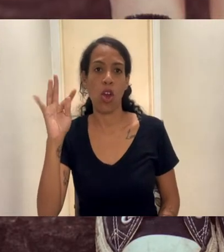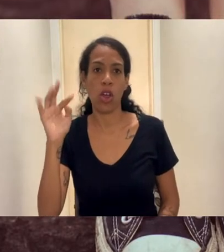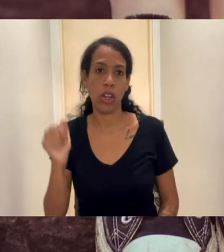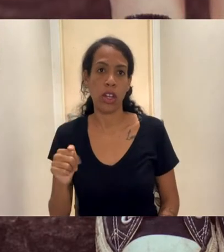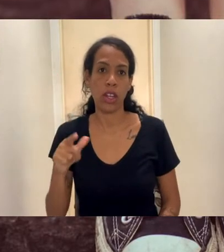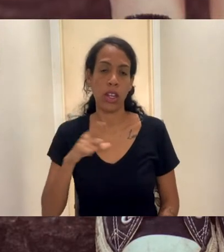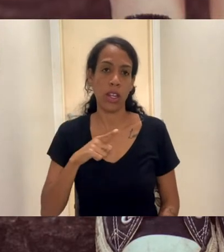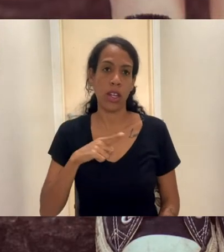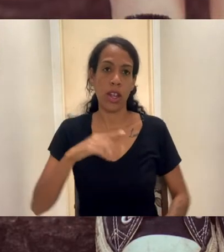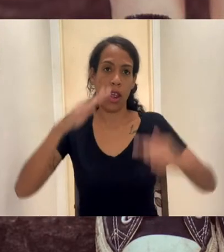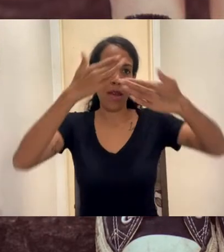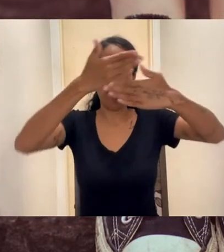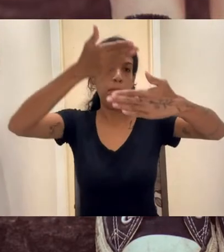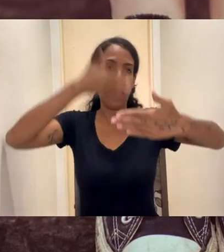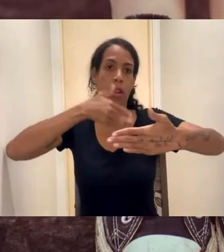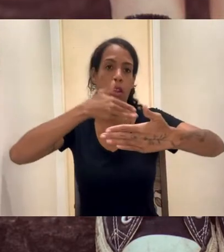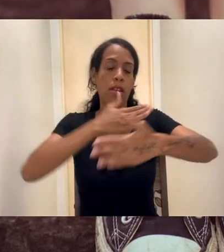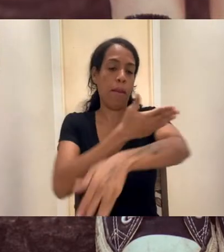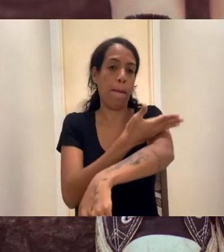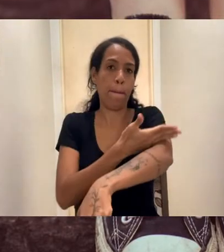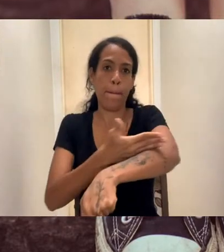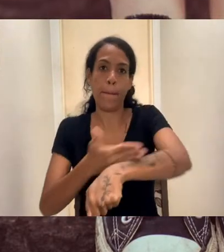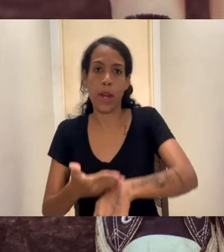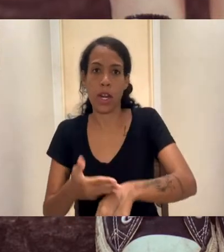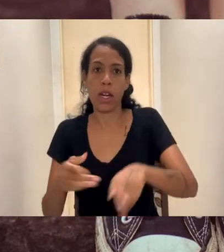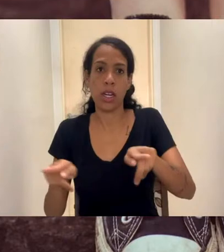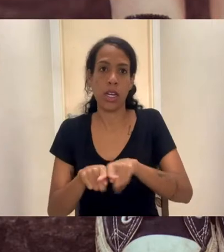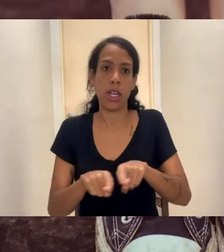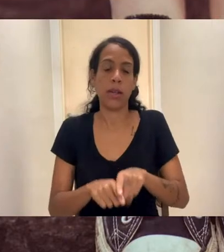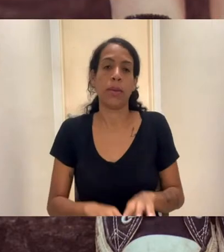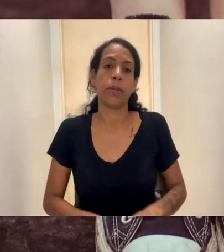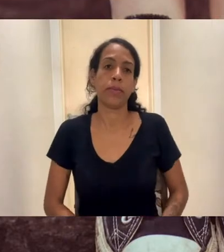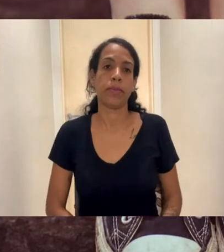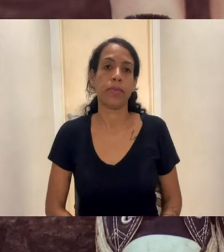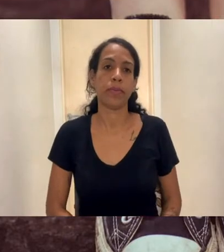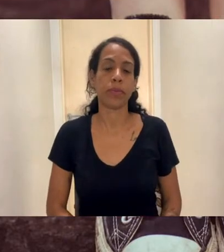uma parede com um fundo branco atrás de mim.